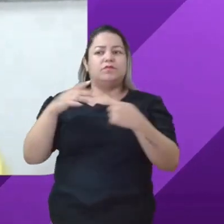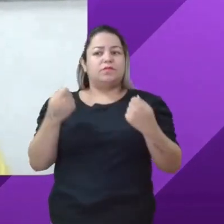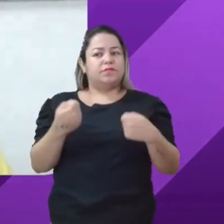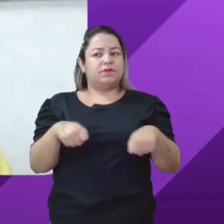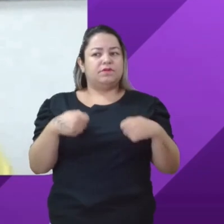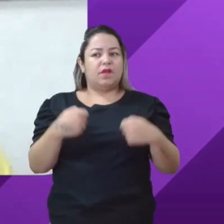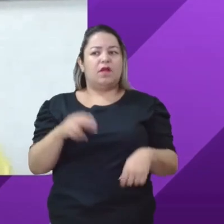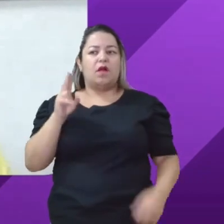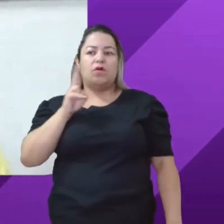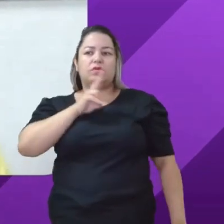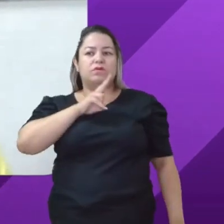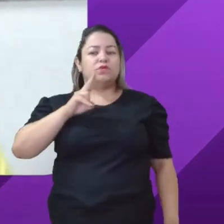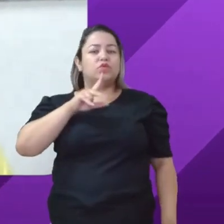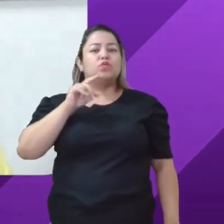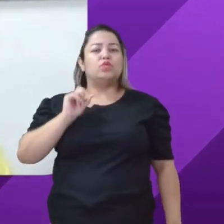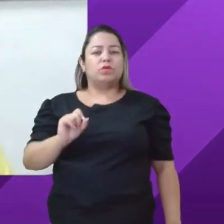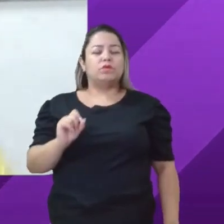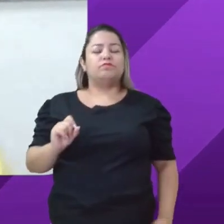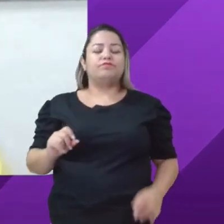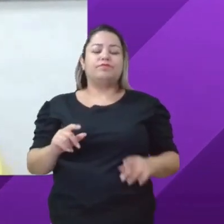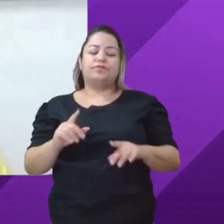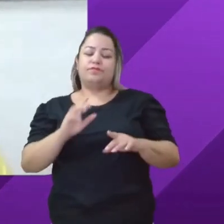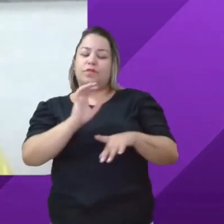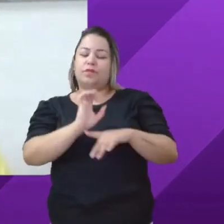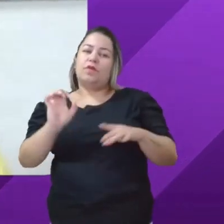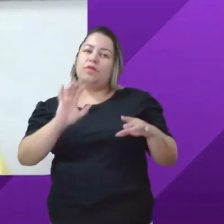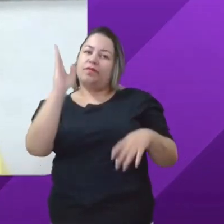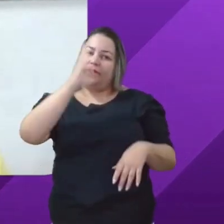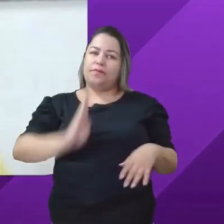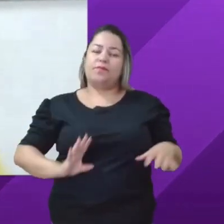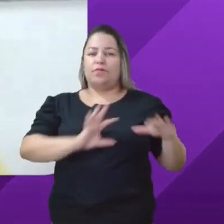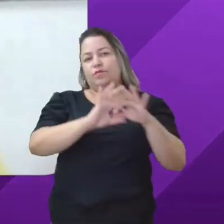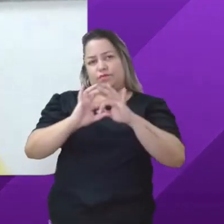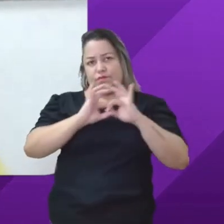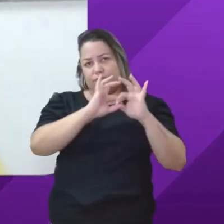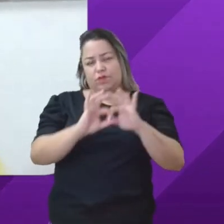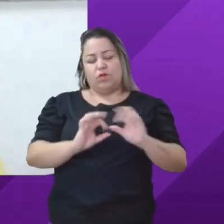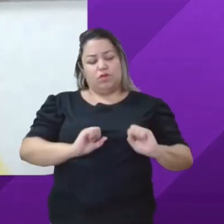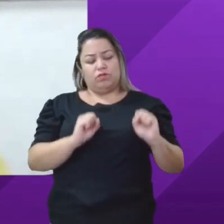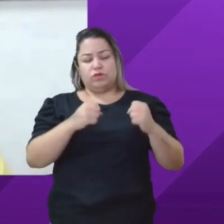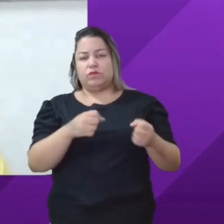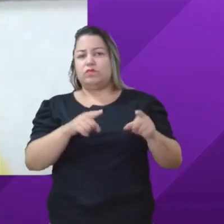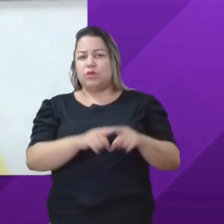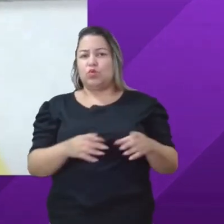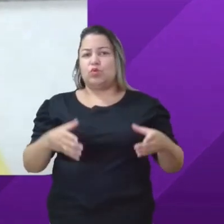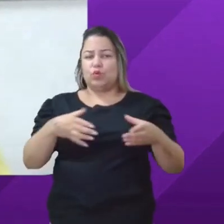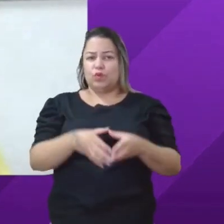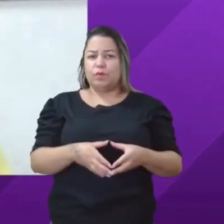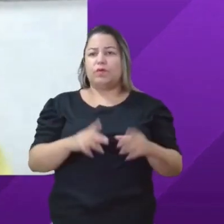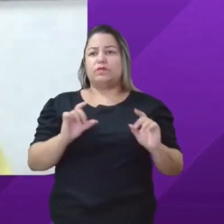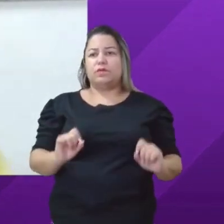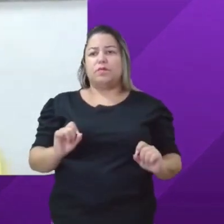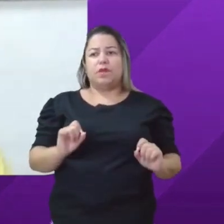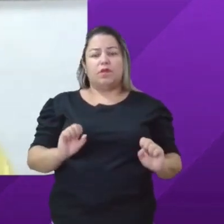necessidade e a urgência de que o Estado brasileiro, a União, num esforço coletivo, com